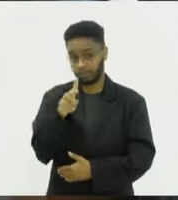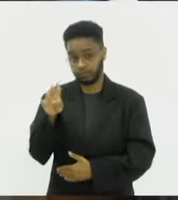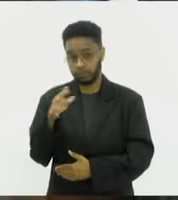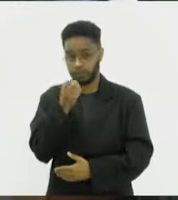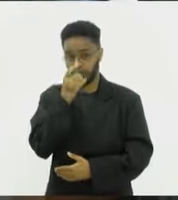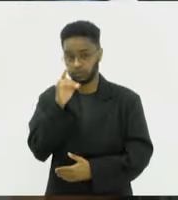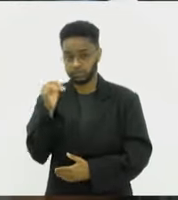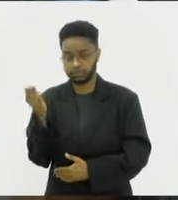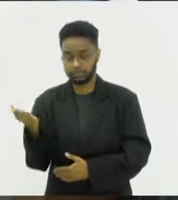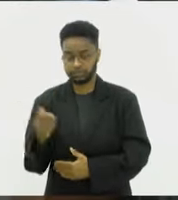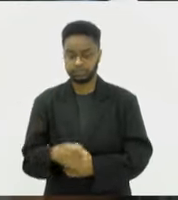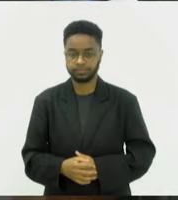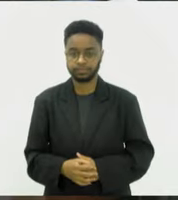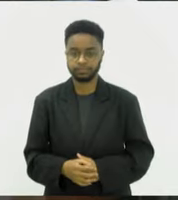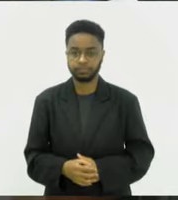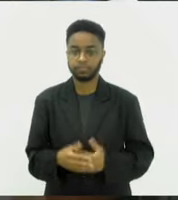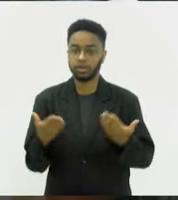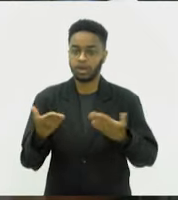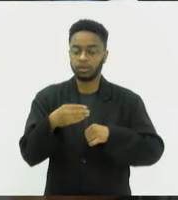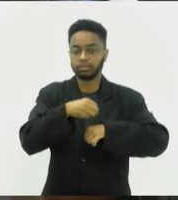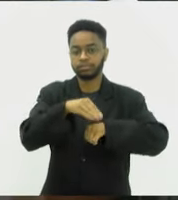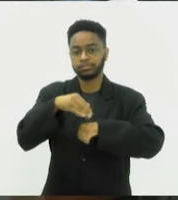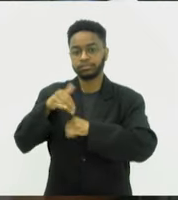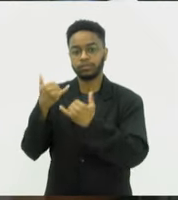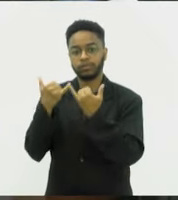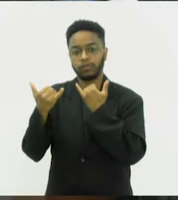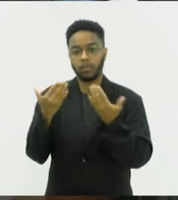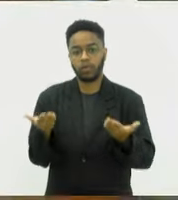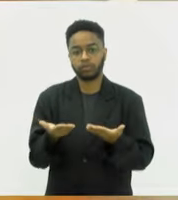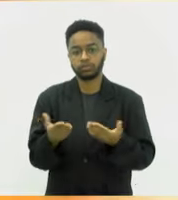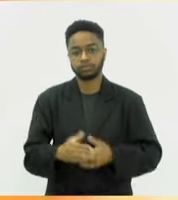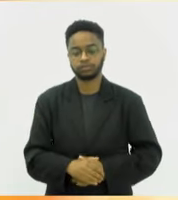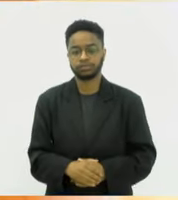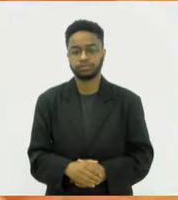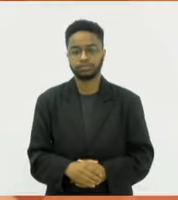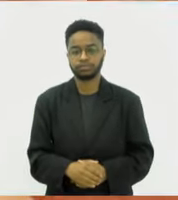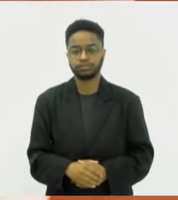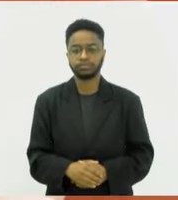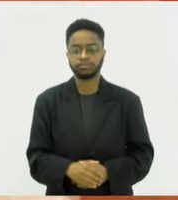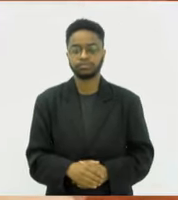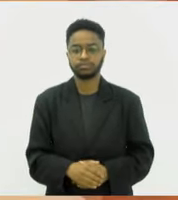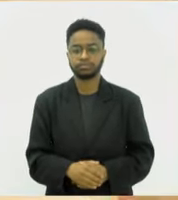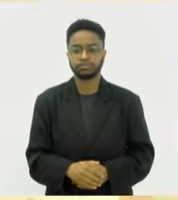você. Vamos ao nosso giro de notícias de hoje.